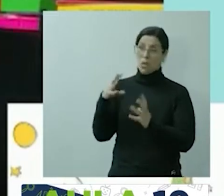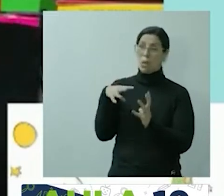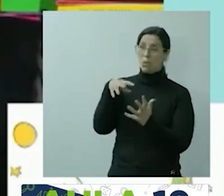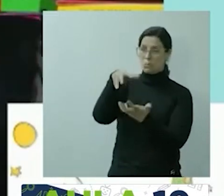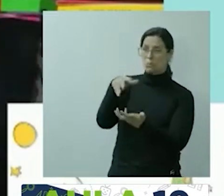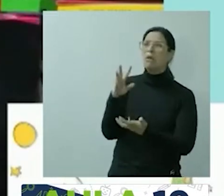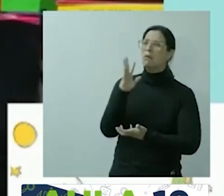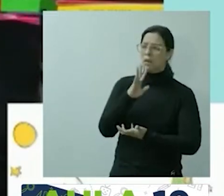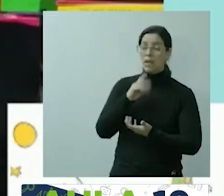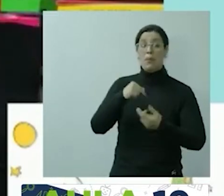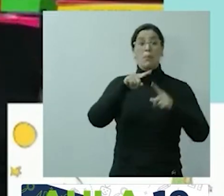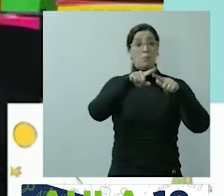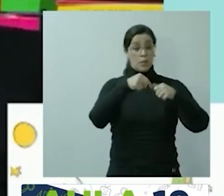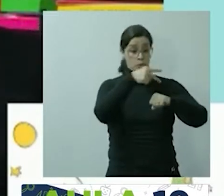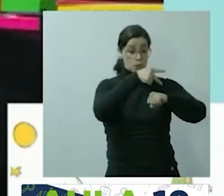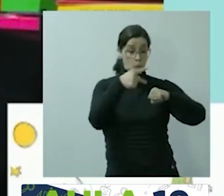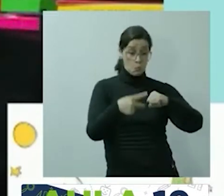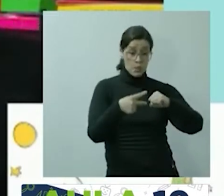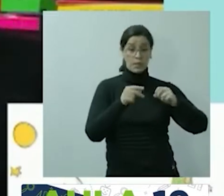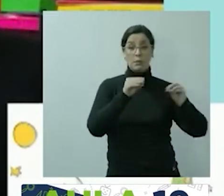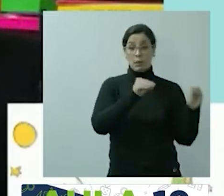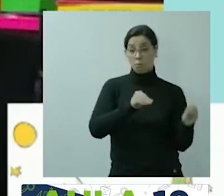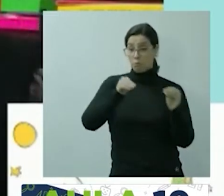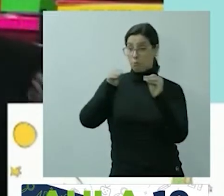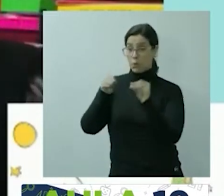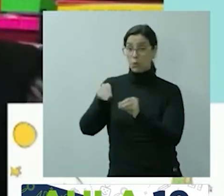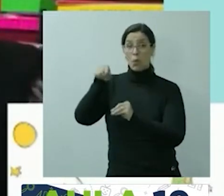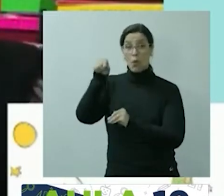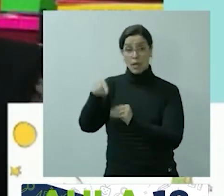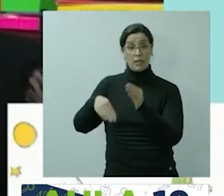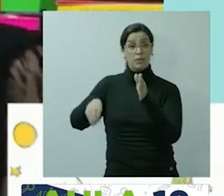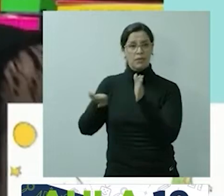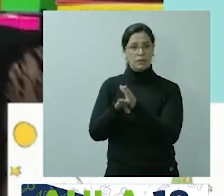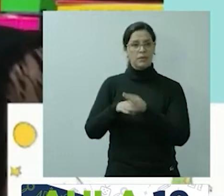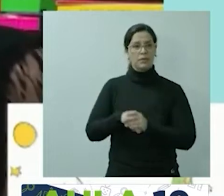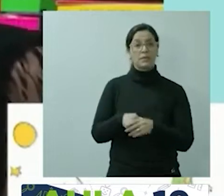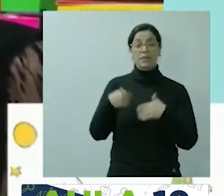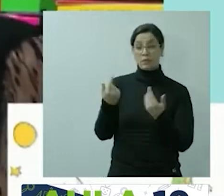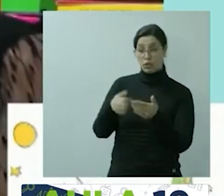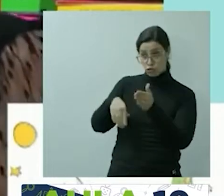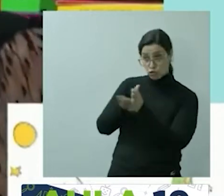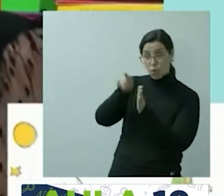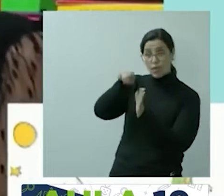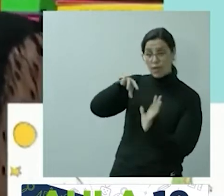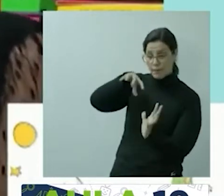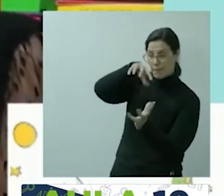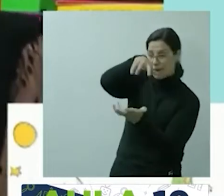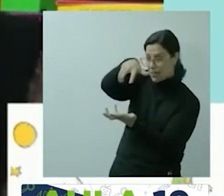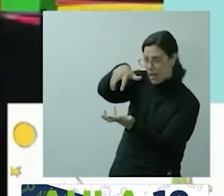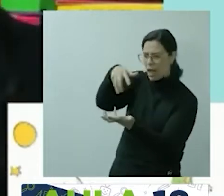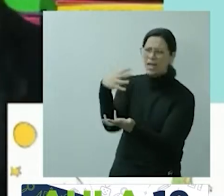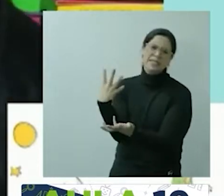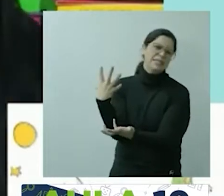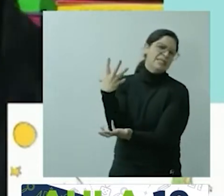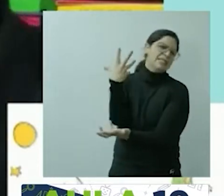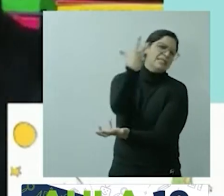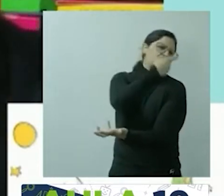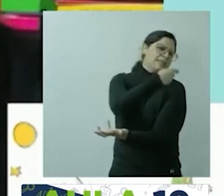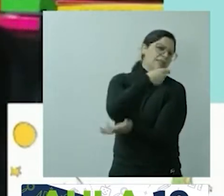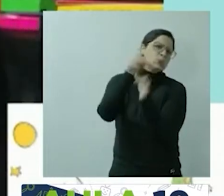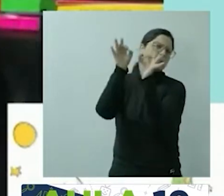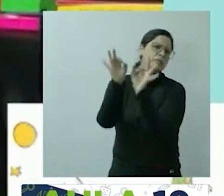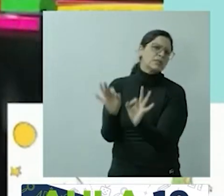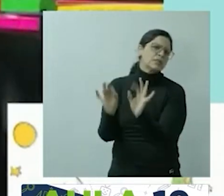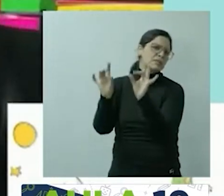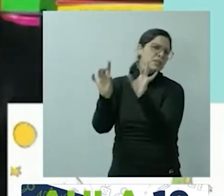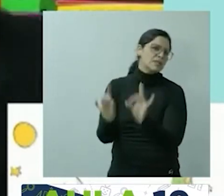que o pequeno príncipe chegou. Ele chegou a um planeta lindo, um planeta muito especial. Era o